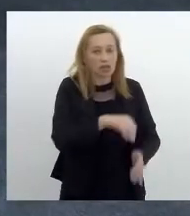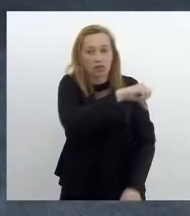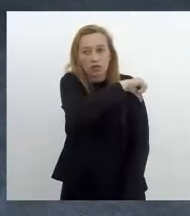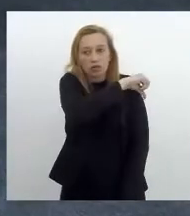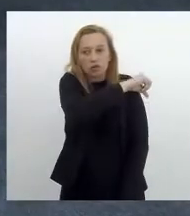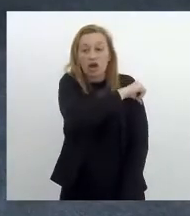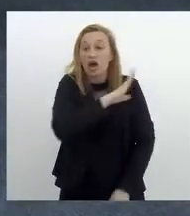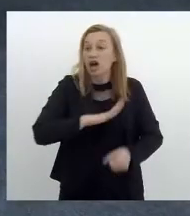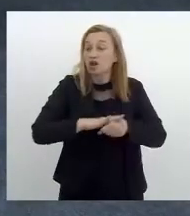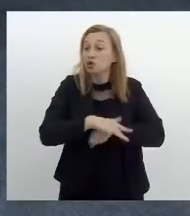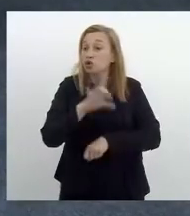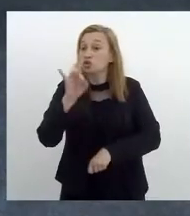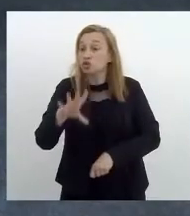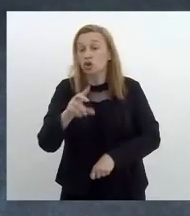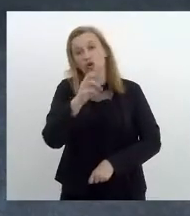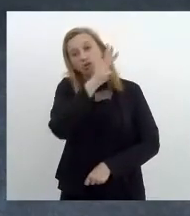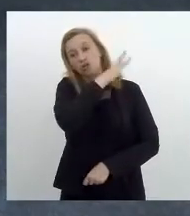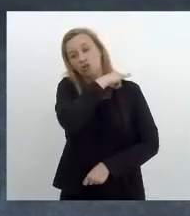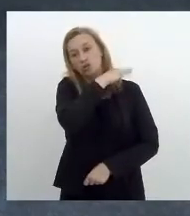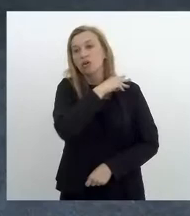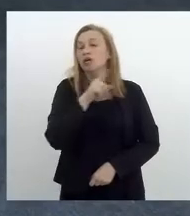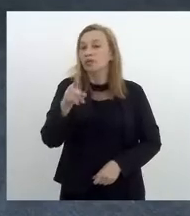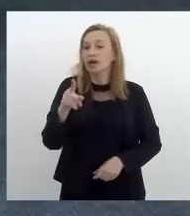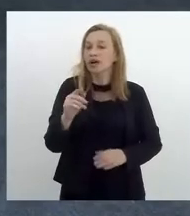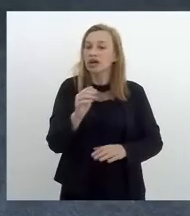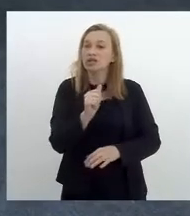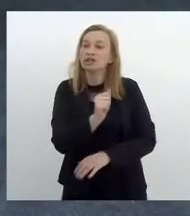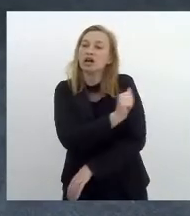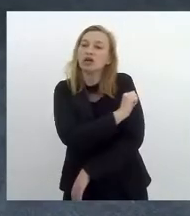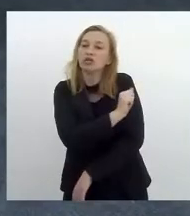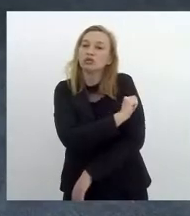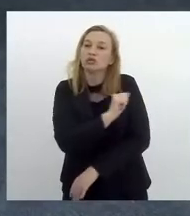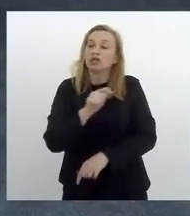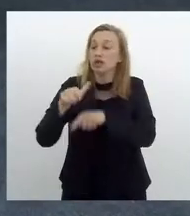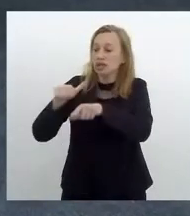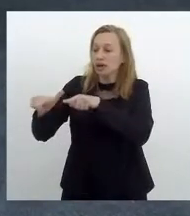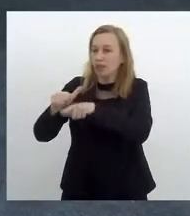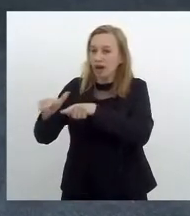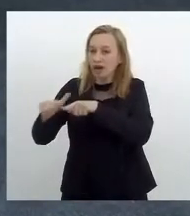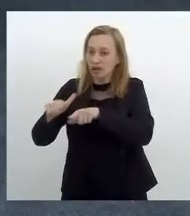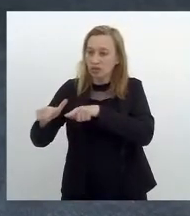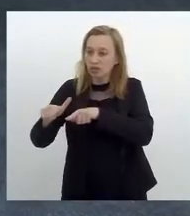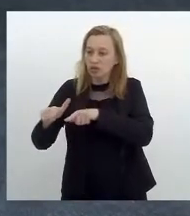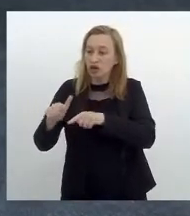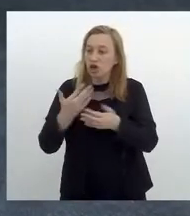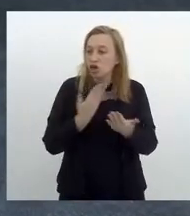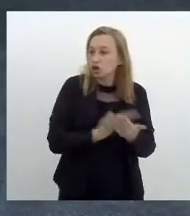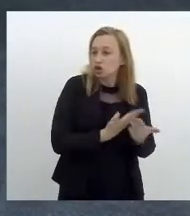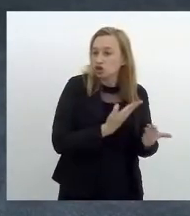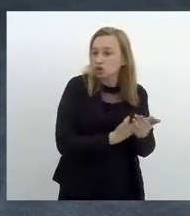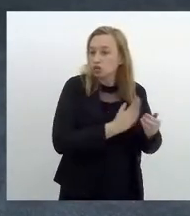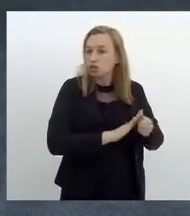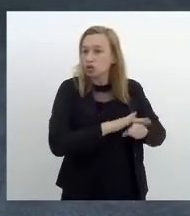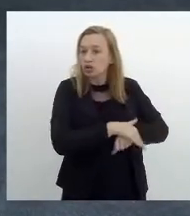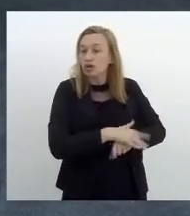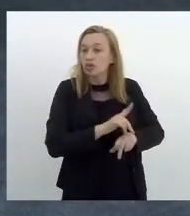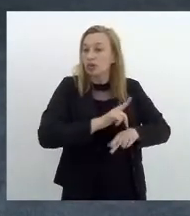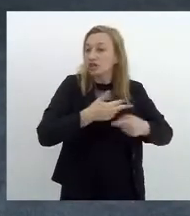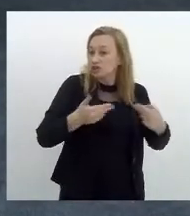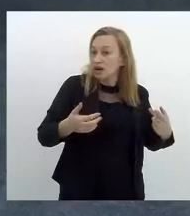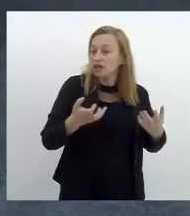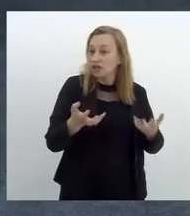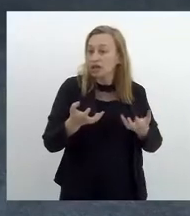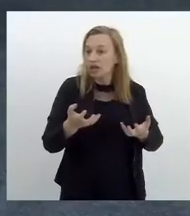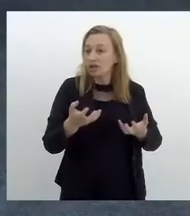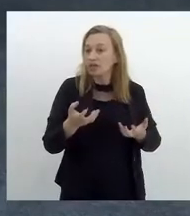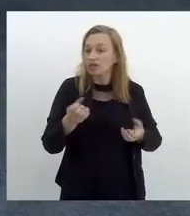segundo grau para aqueles estudantes que trabalham e estudam à noite. Mas muitos que desejam fazer o segundo grau